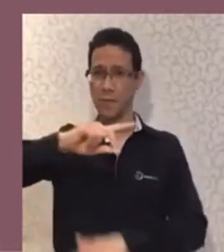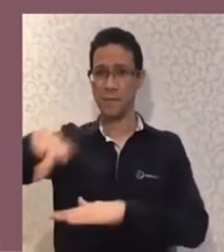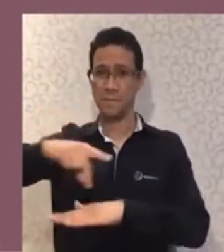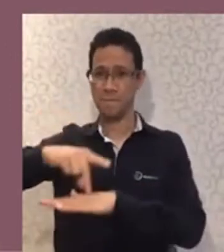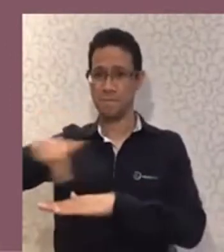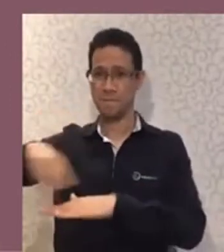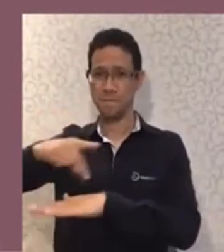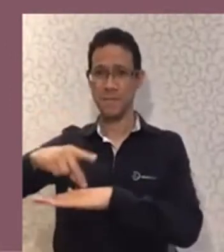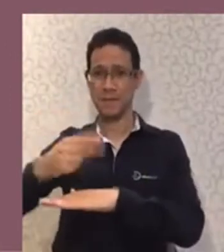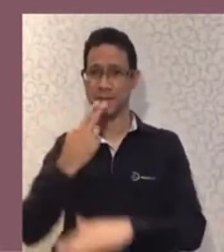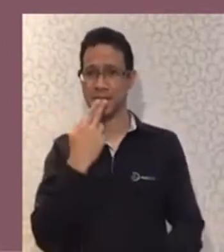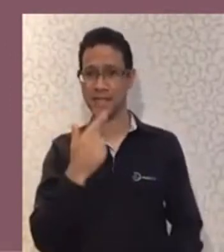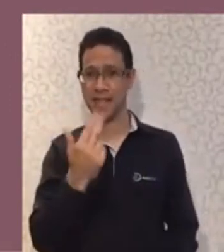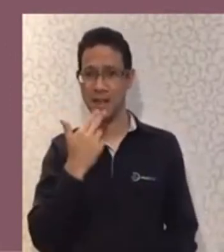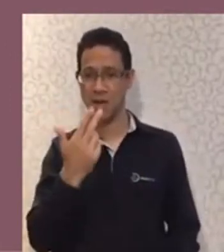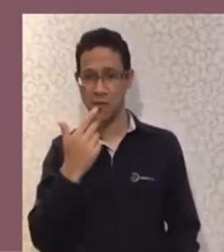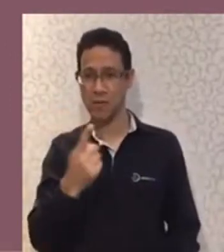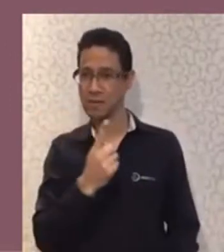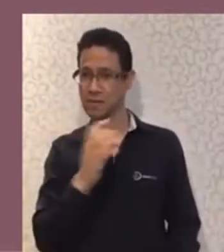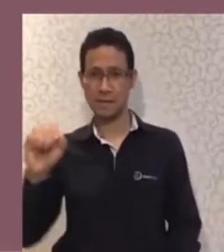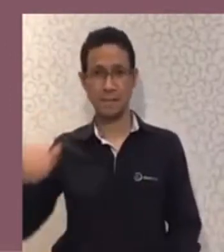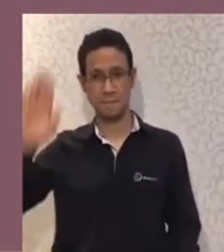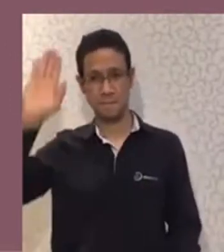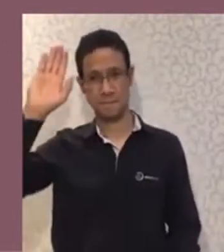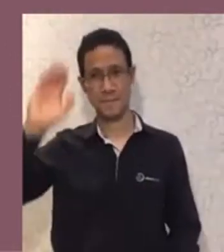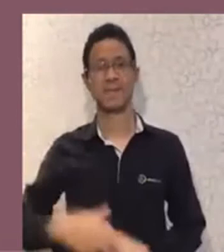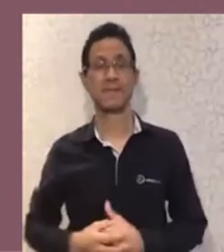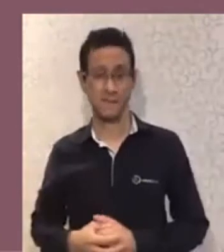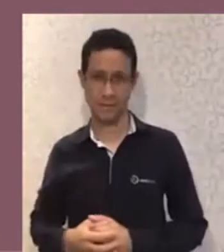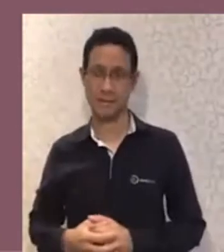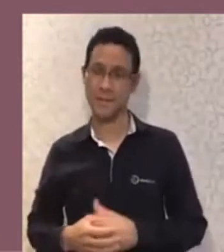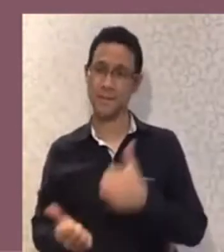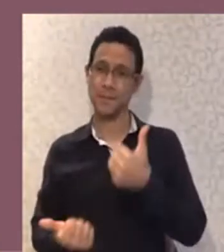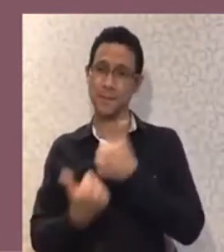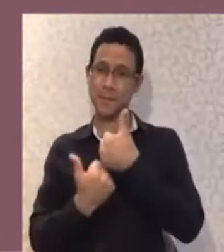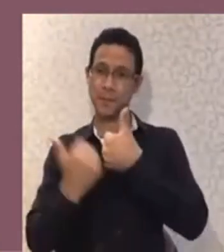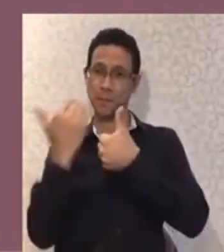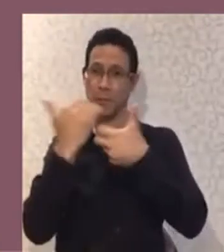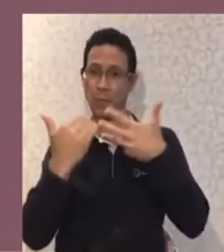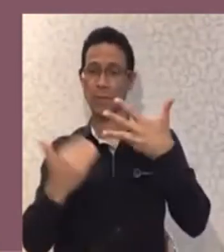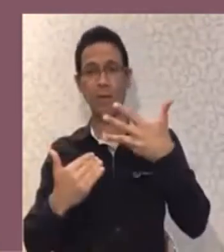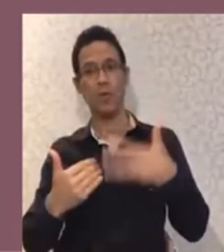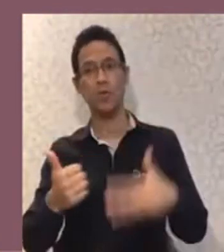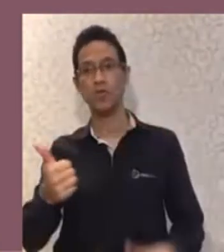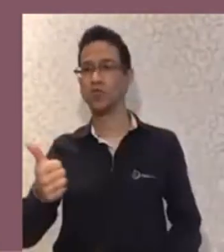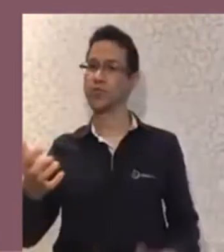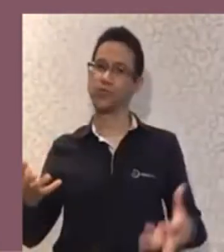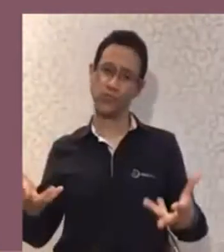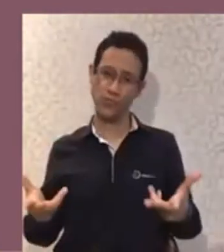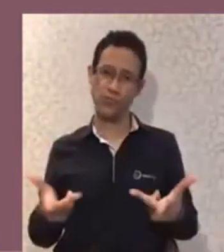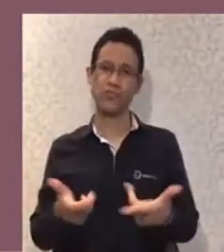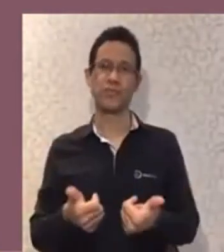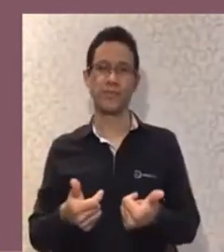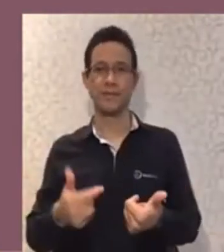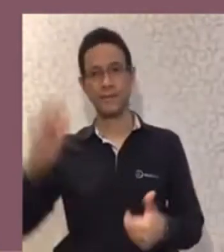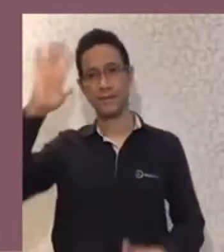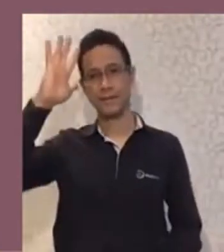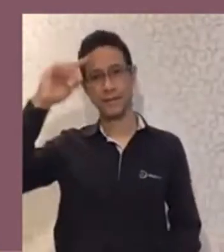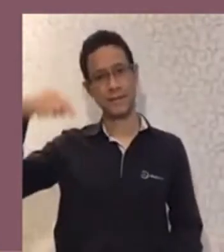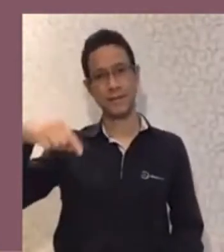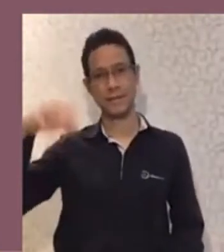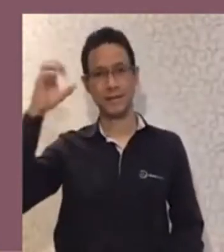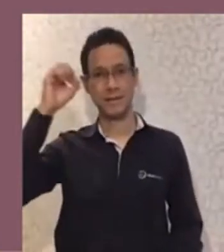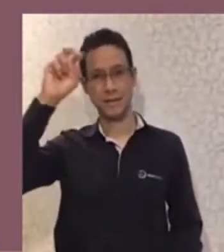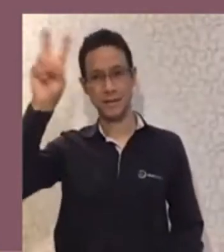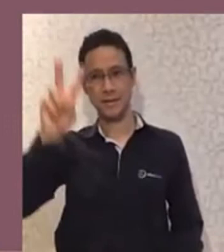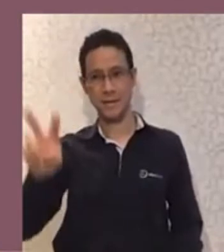línguas, uma posição super rara, assim, pensando em audiovisual no Brasil, e que, apesar